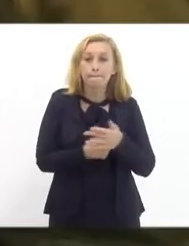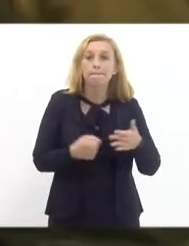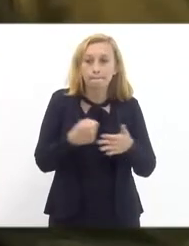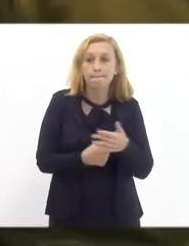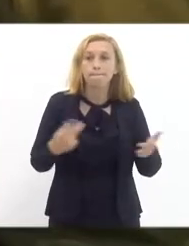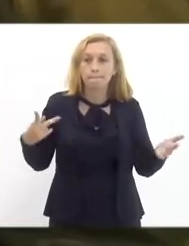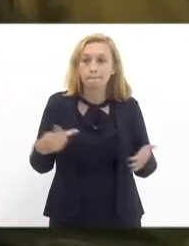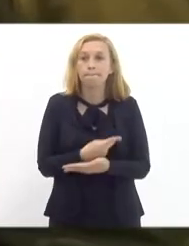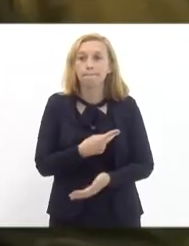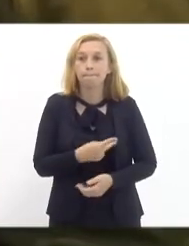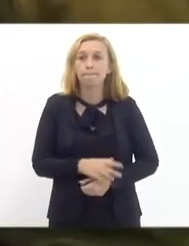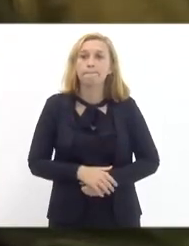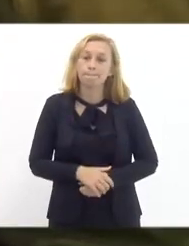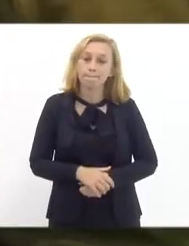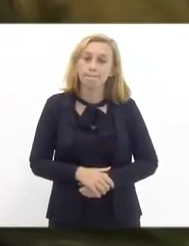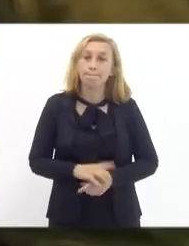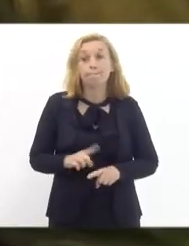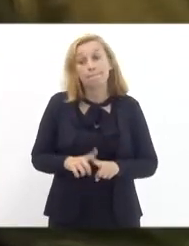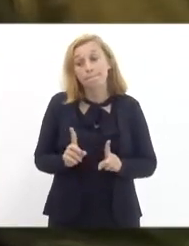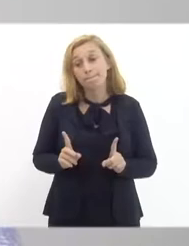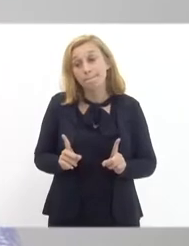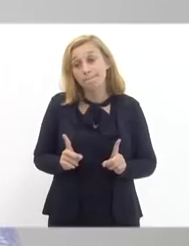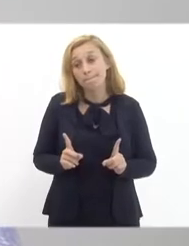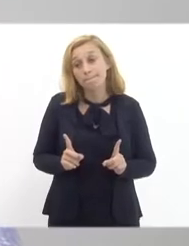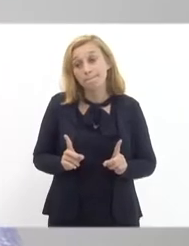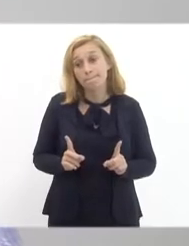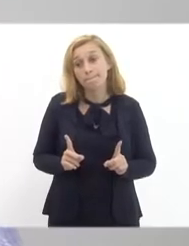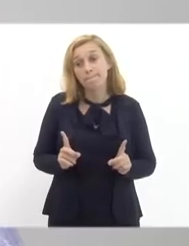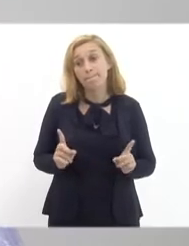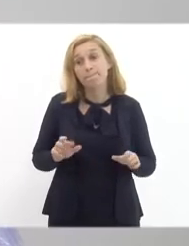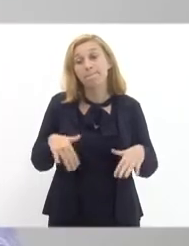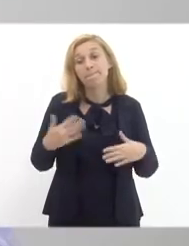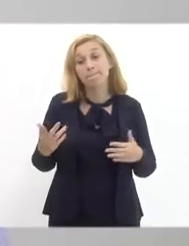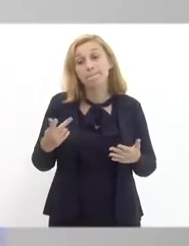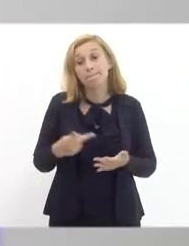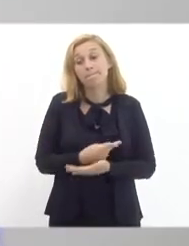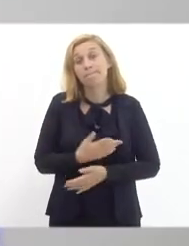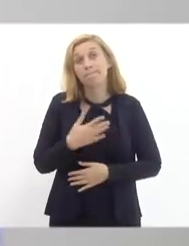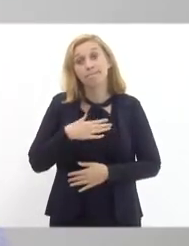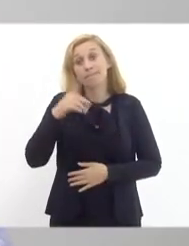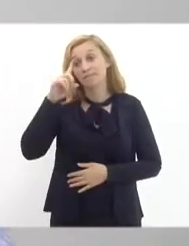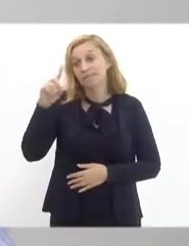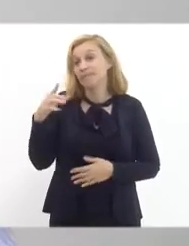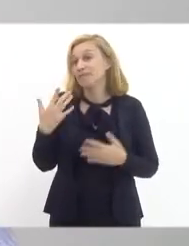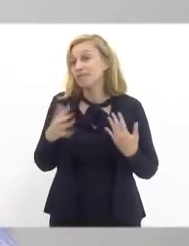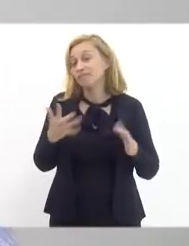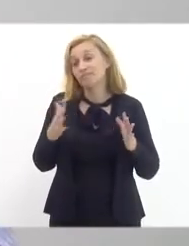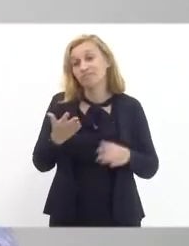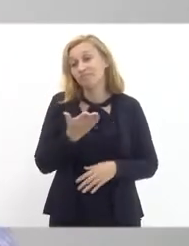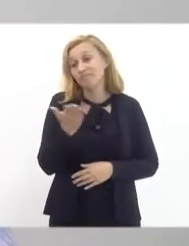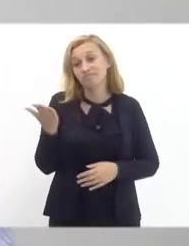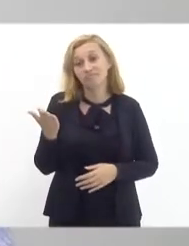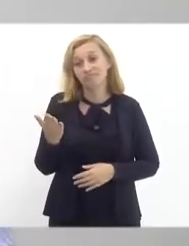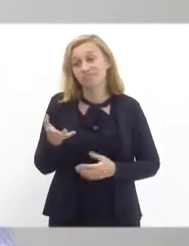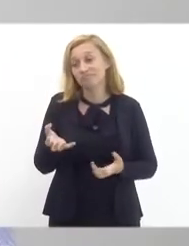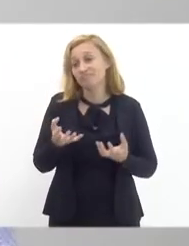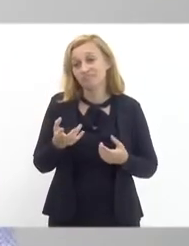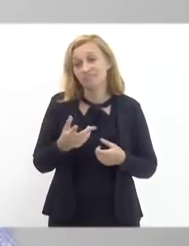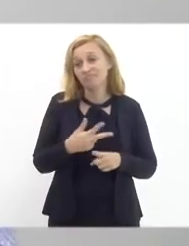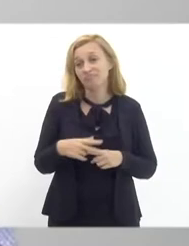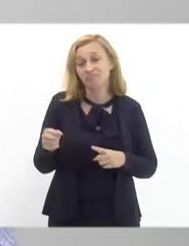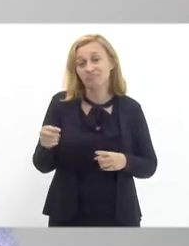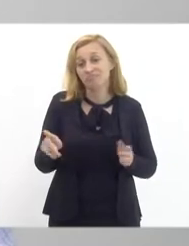isso aconteça. Mas, ao mesmo tempo, quando isso acontecer, meu Deus do céu, eu vou bater palma para vocês. Porque é a vitória de